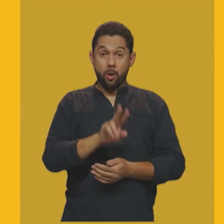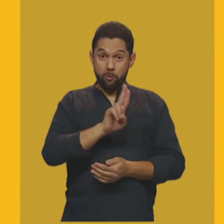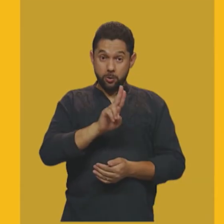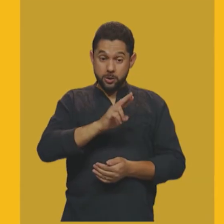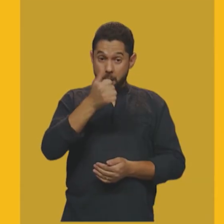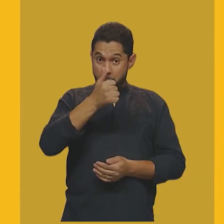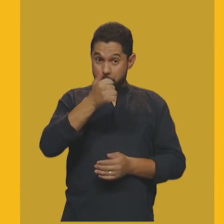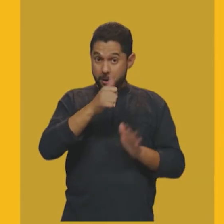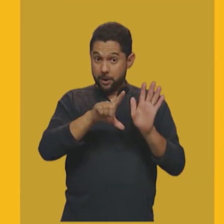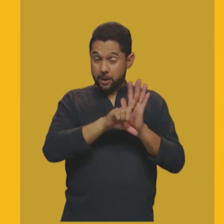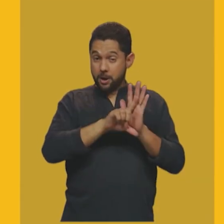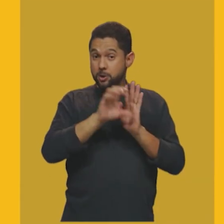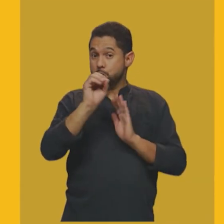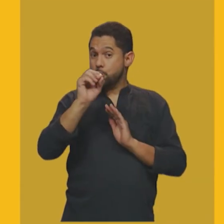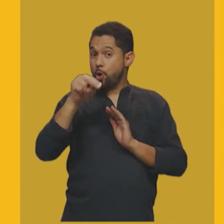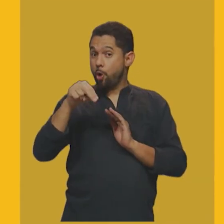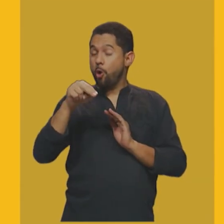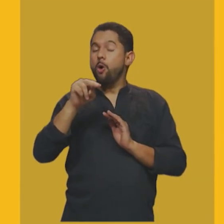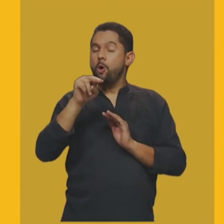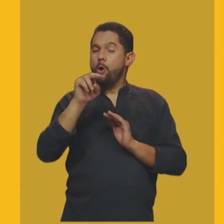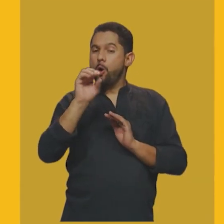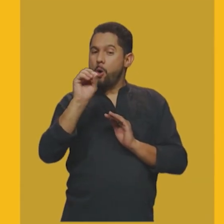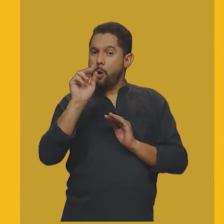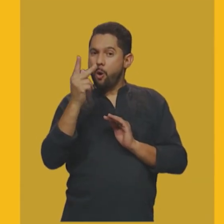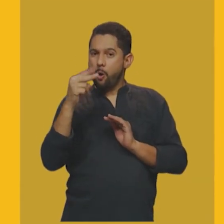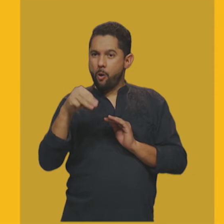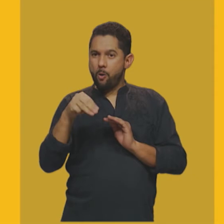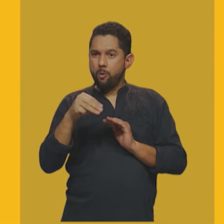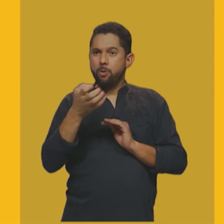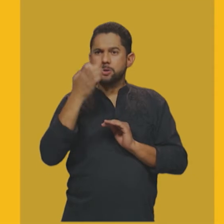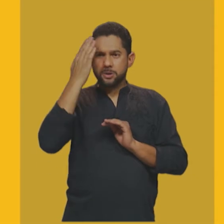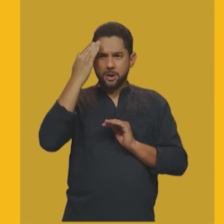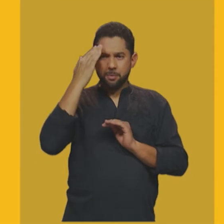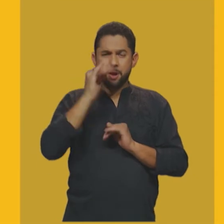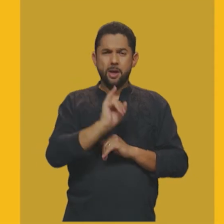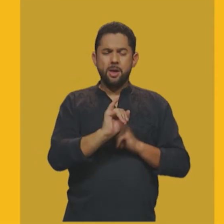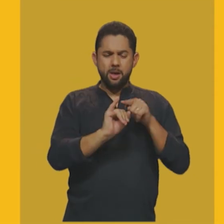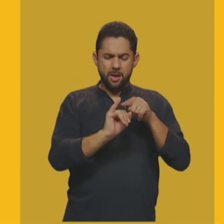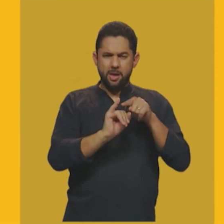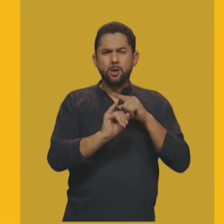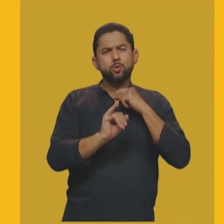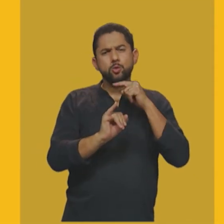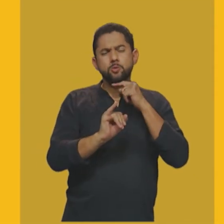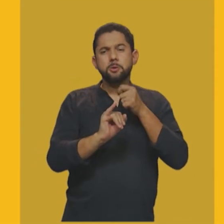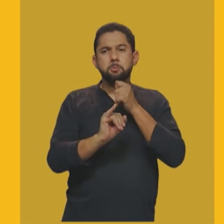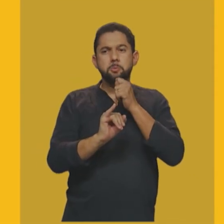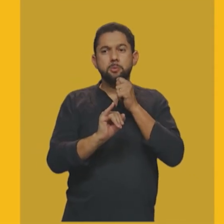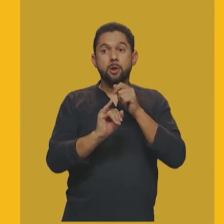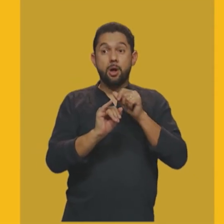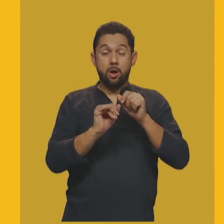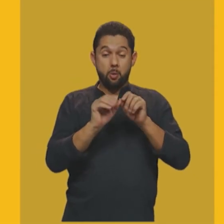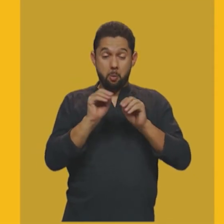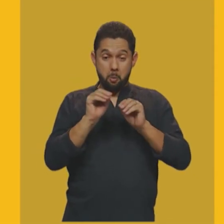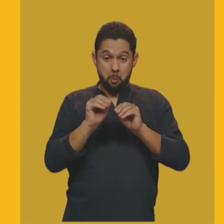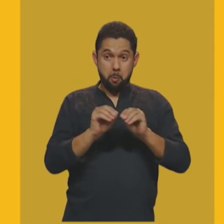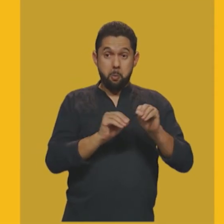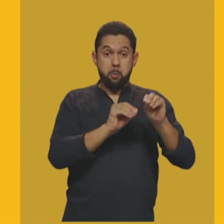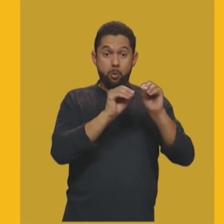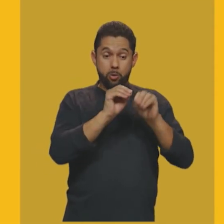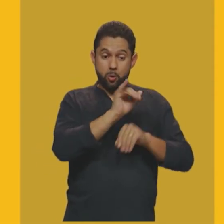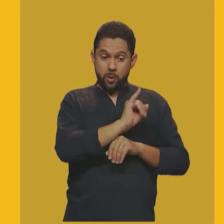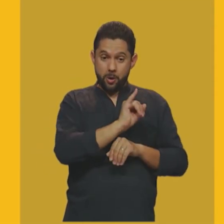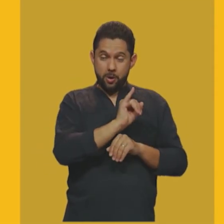V é igual a R vezes I. Como eu quero saber o valor de I, o R que está multiplicando vai para o outro lado, dividindo. Então,